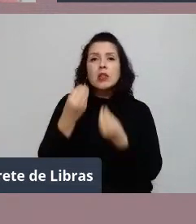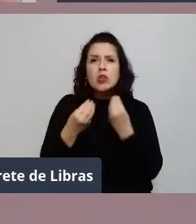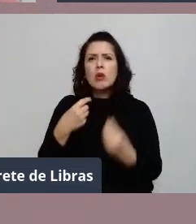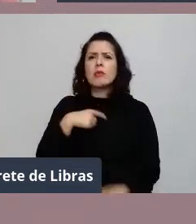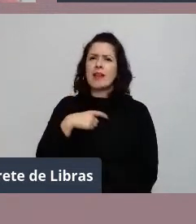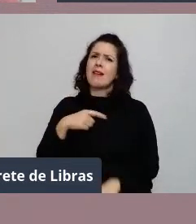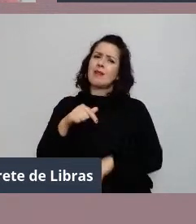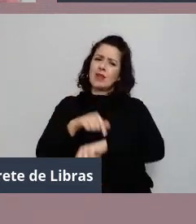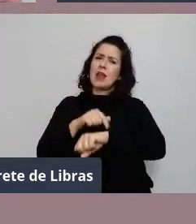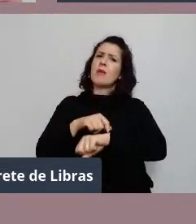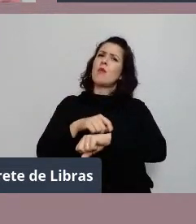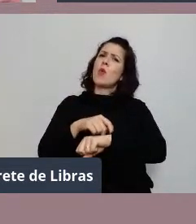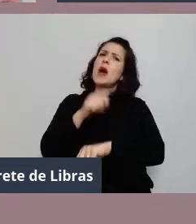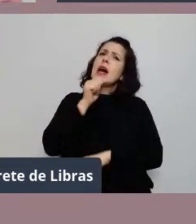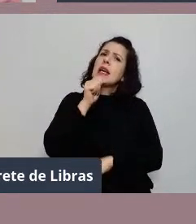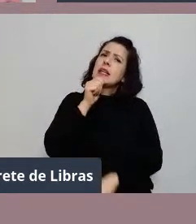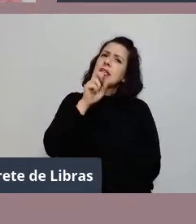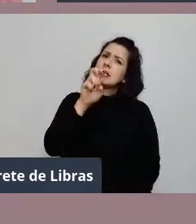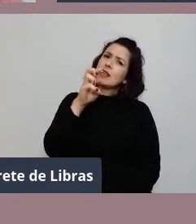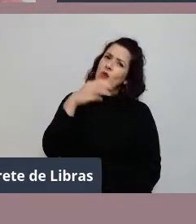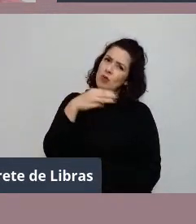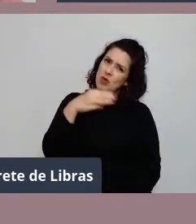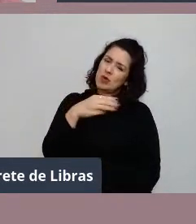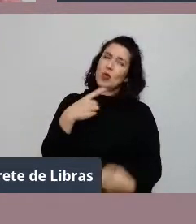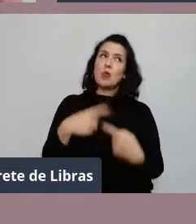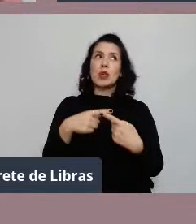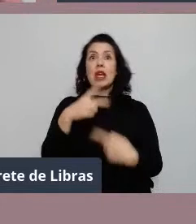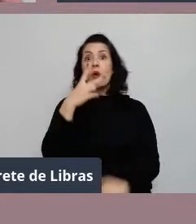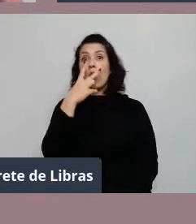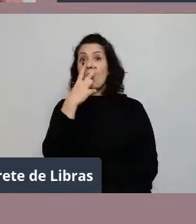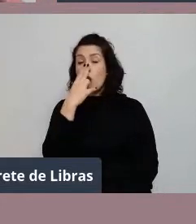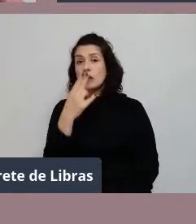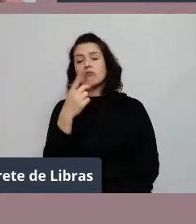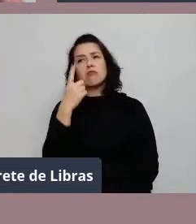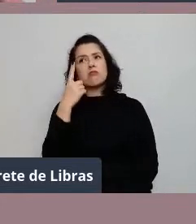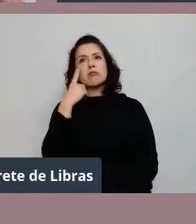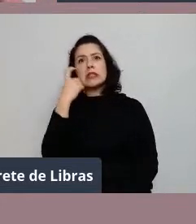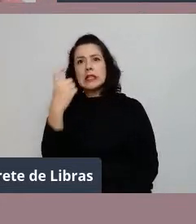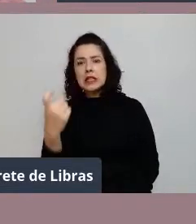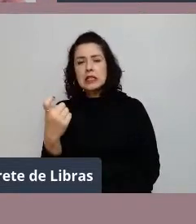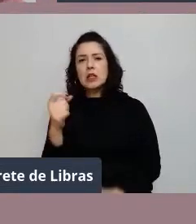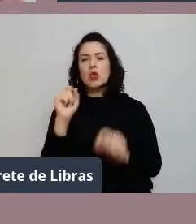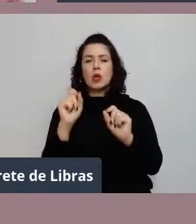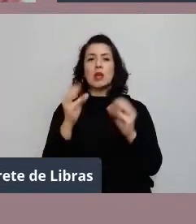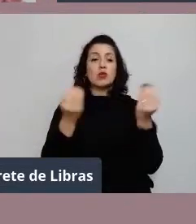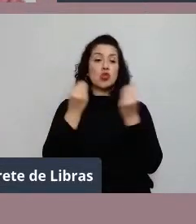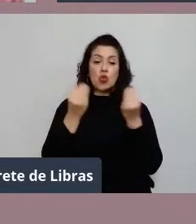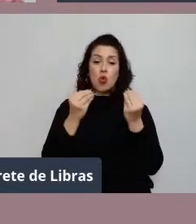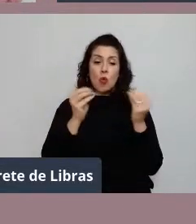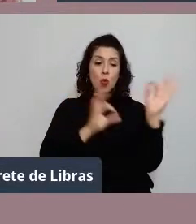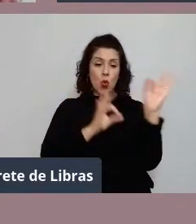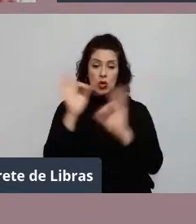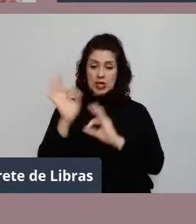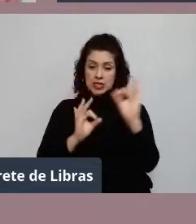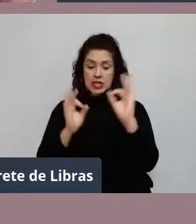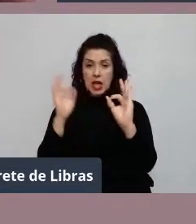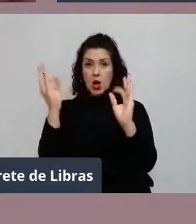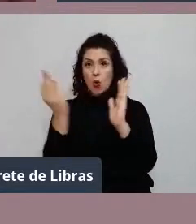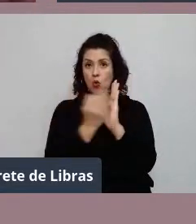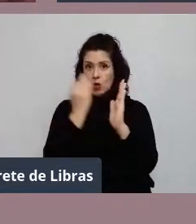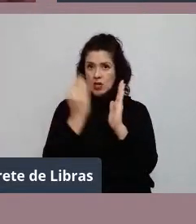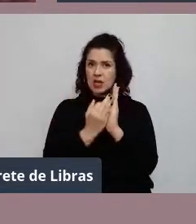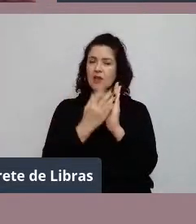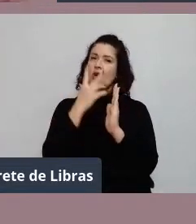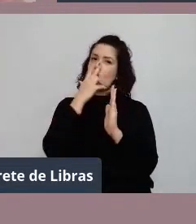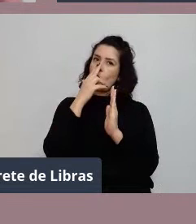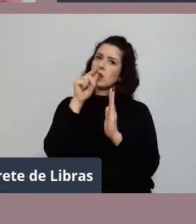eu acho que chegou-se a um impasse com relação à organização desse livro, e eu acho que vai complementar